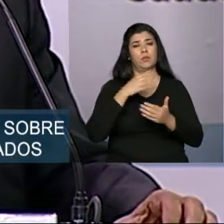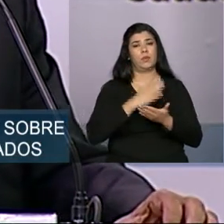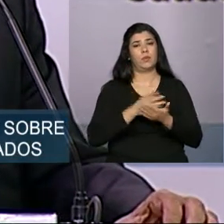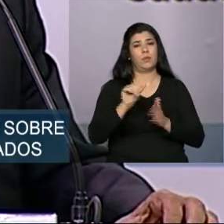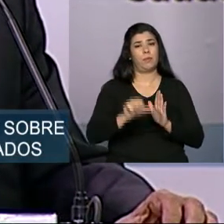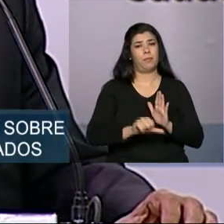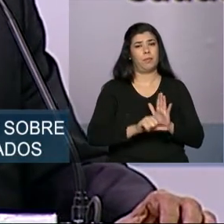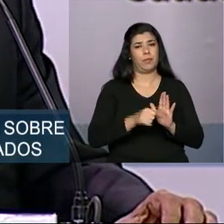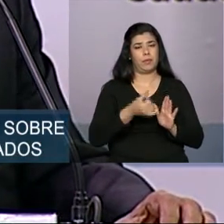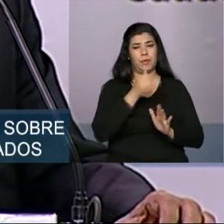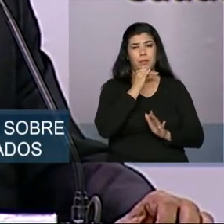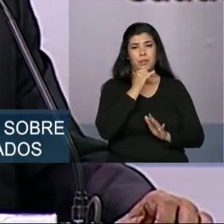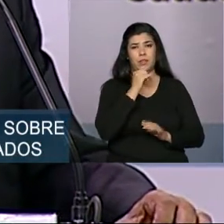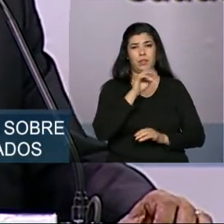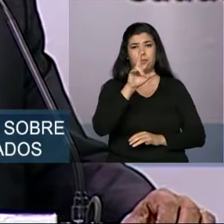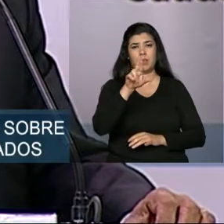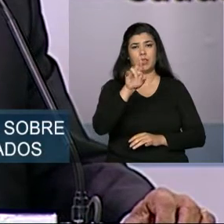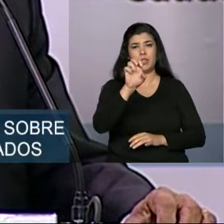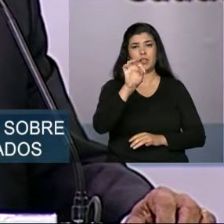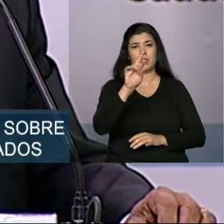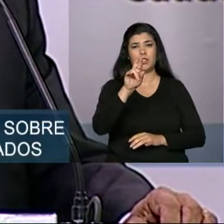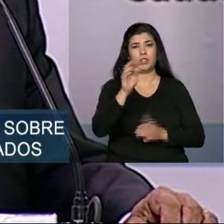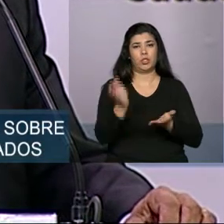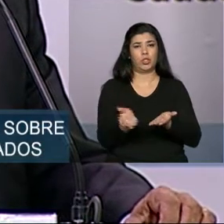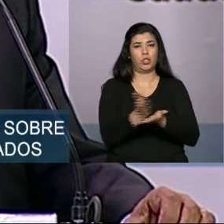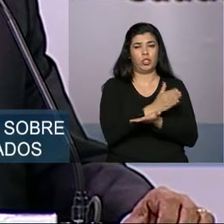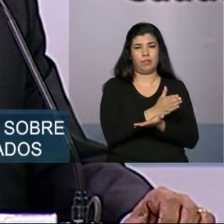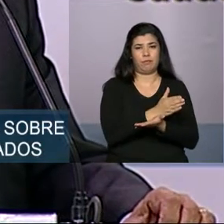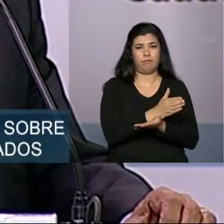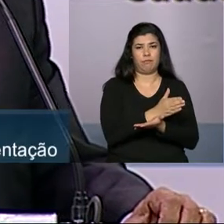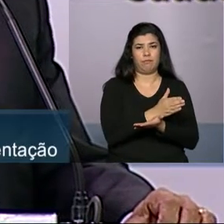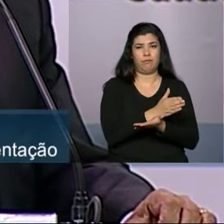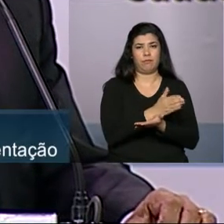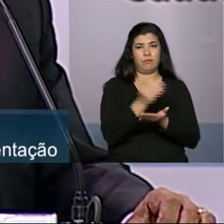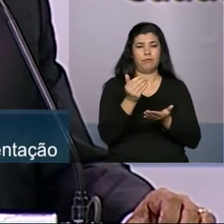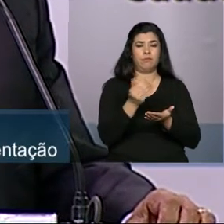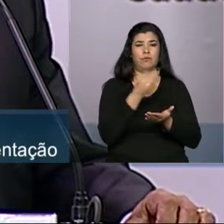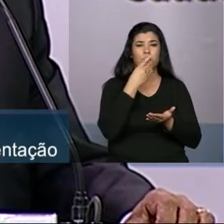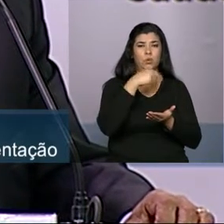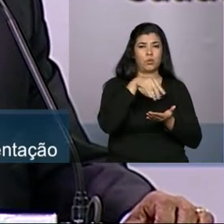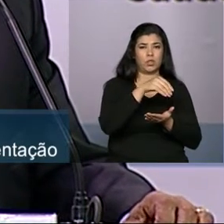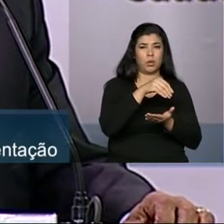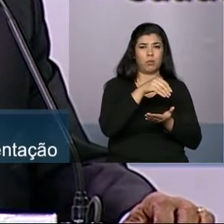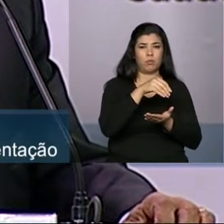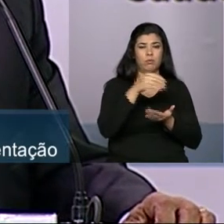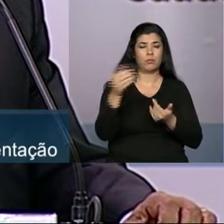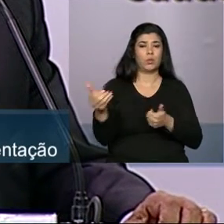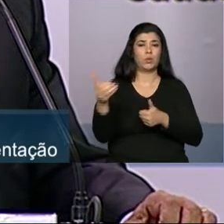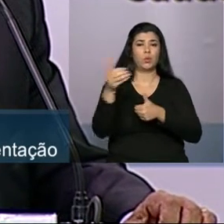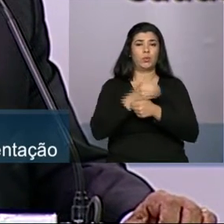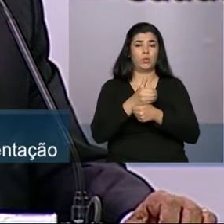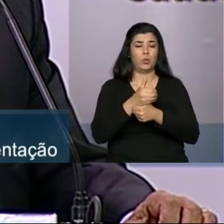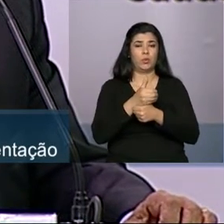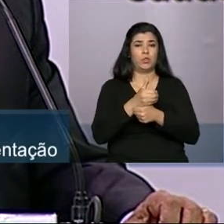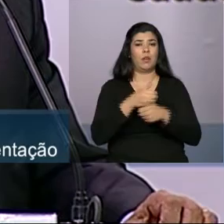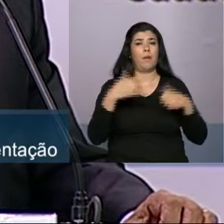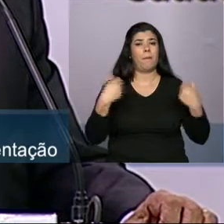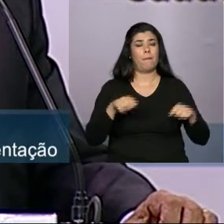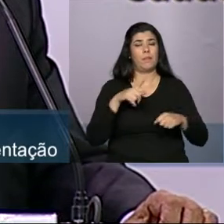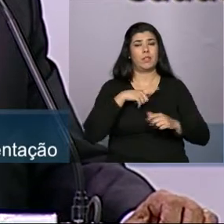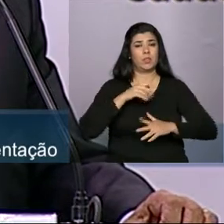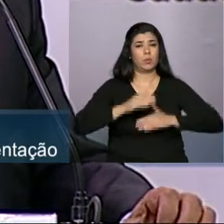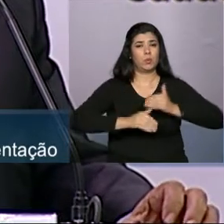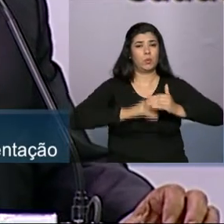primeira fase é retirada, né? Retira, e a outra fase é substituição. Isso precisa desenvolver produtos